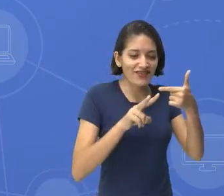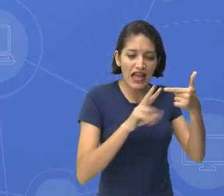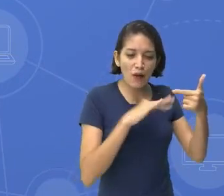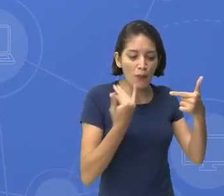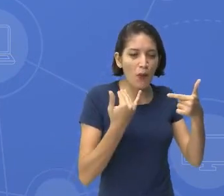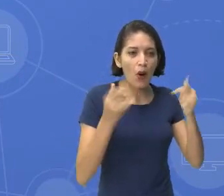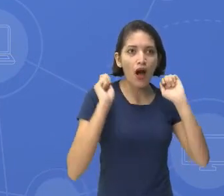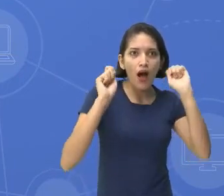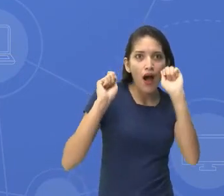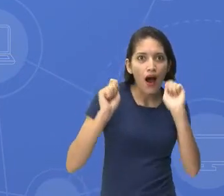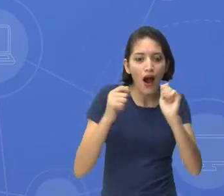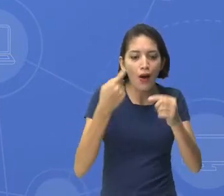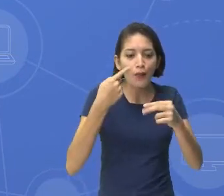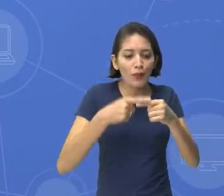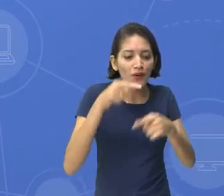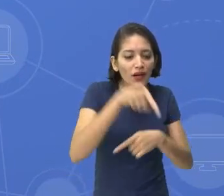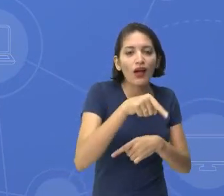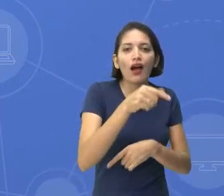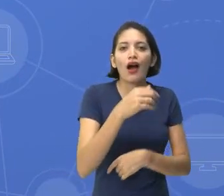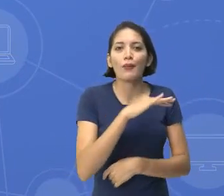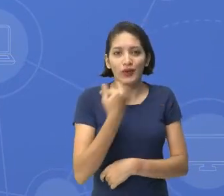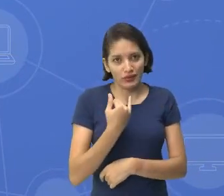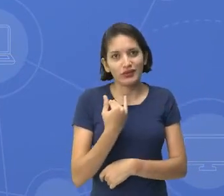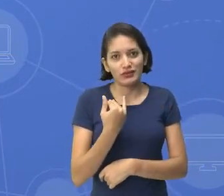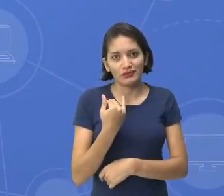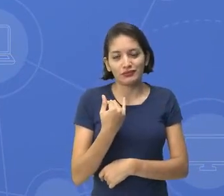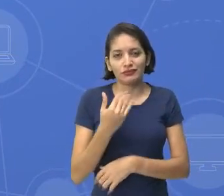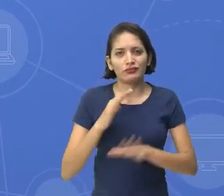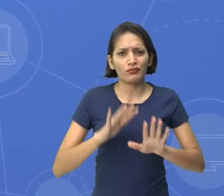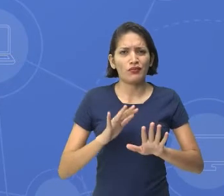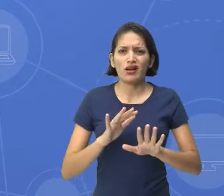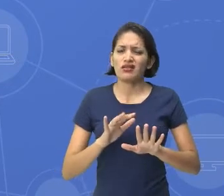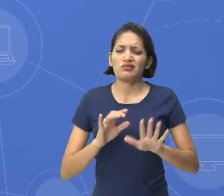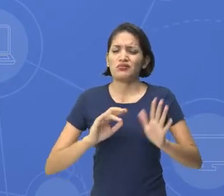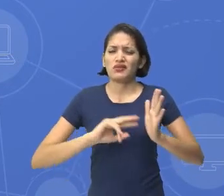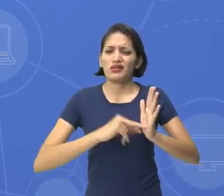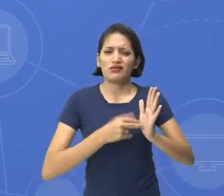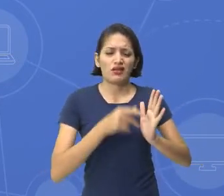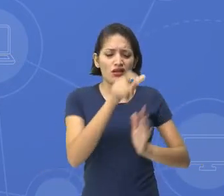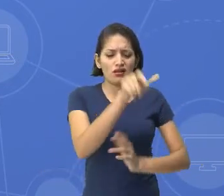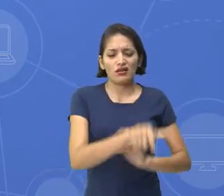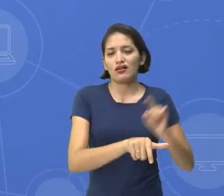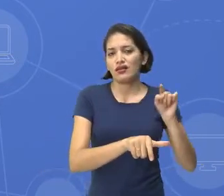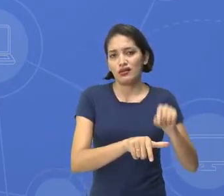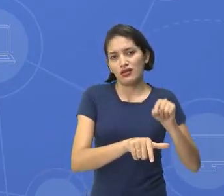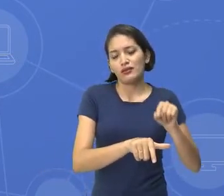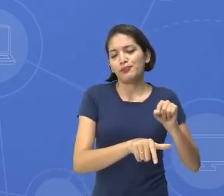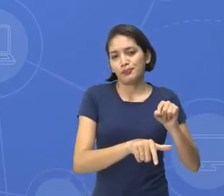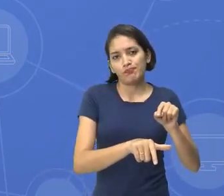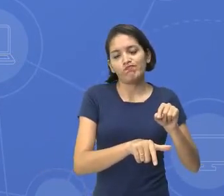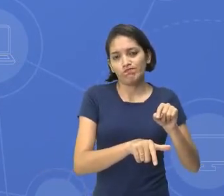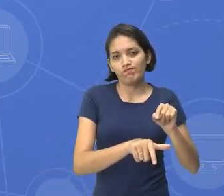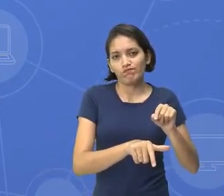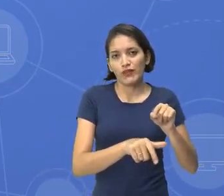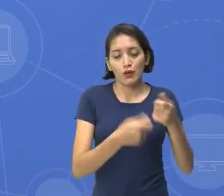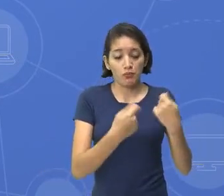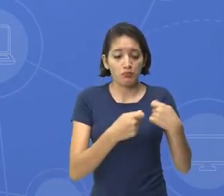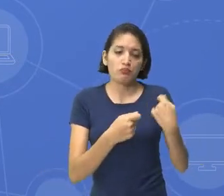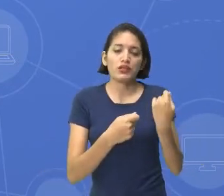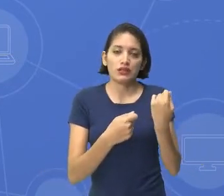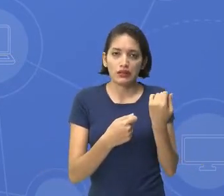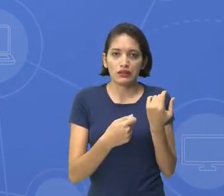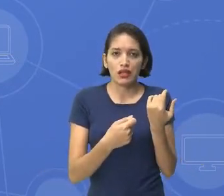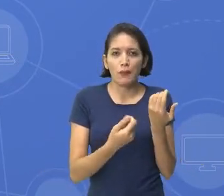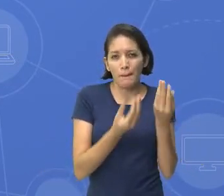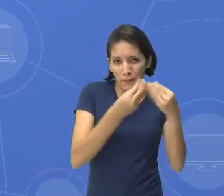torcem pela morte, né, de alguém. Claro, ninguém justifica aqui que alguém tem que ser